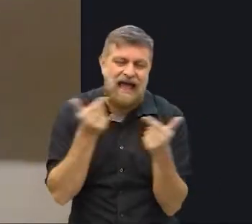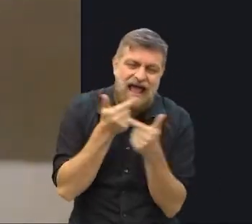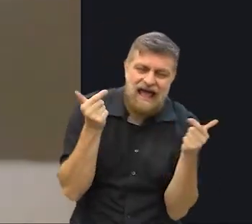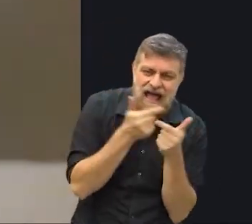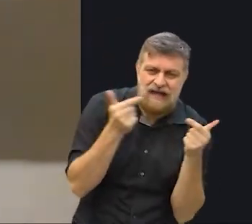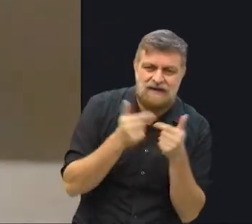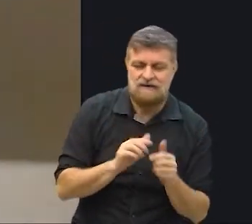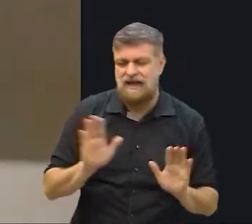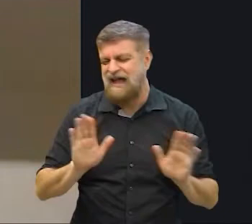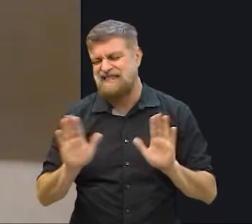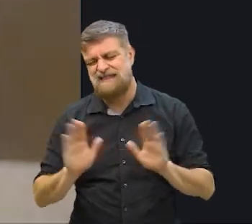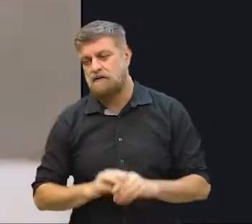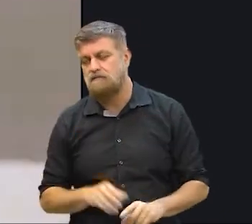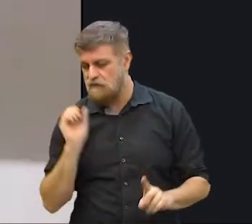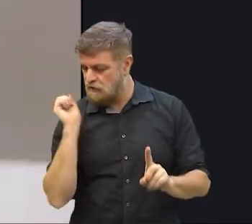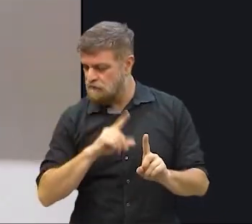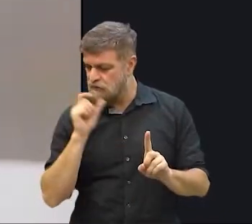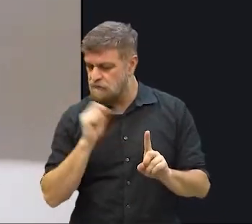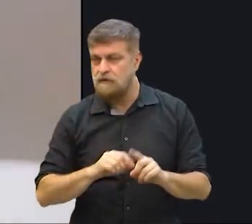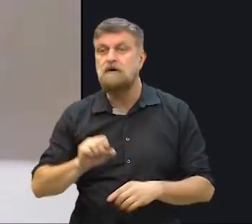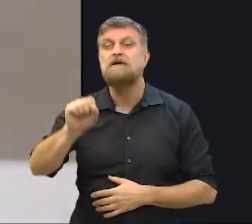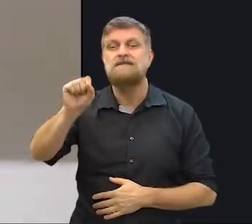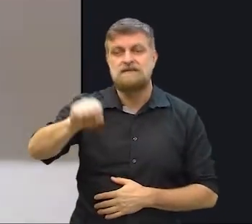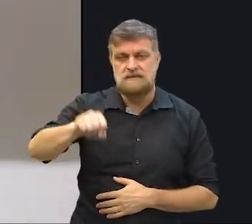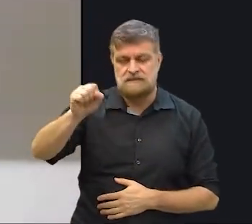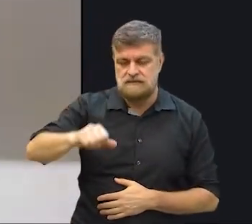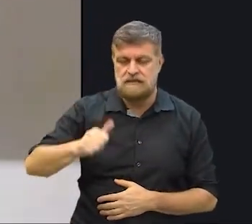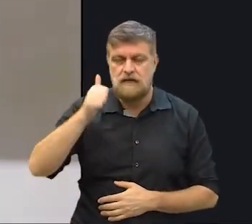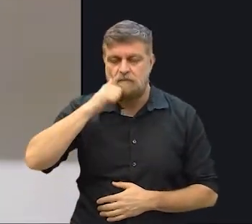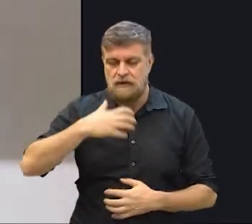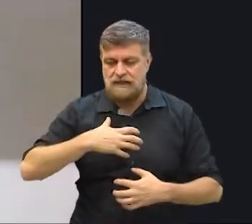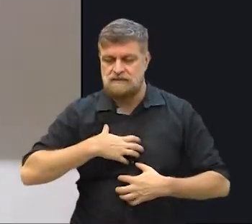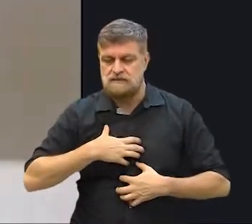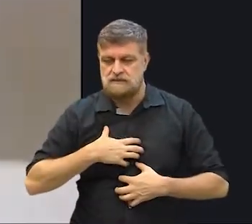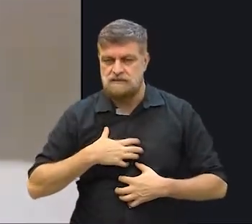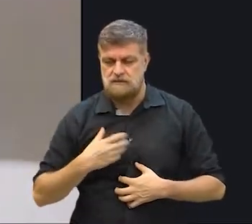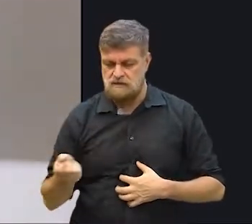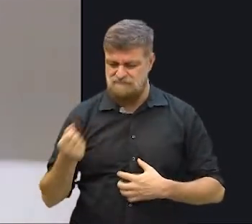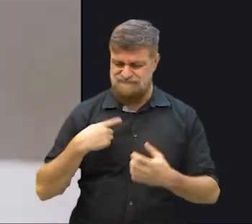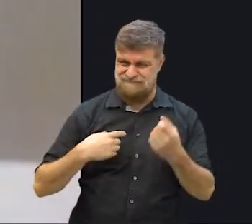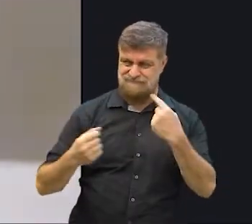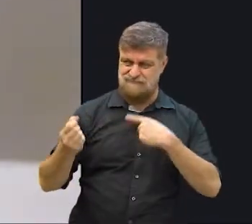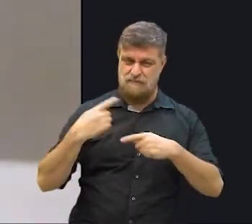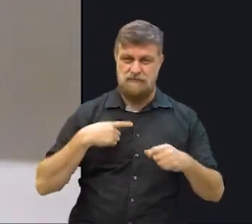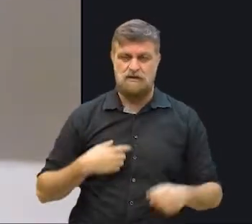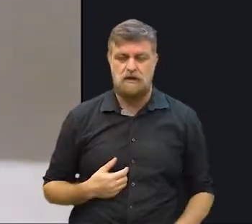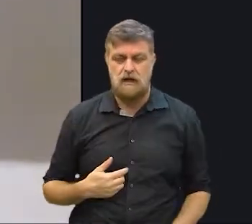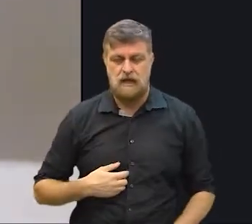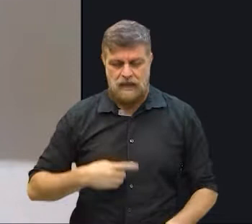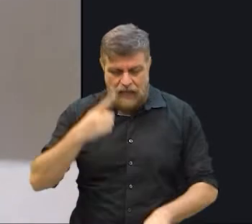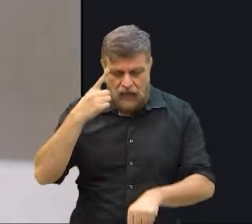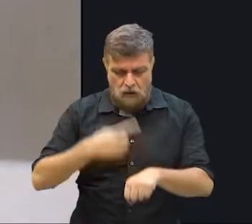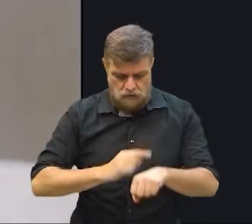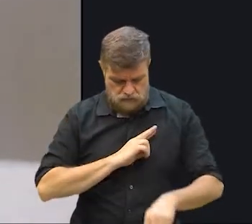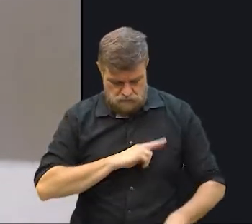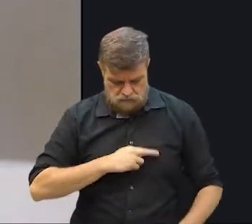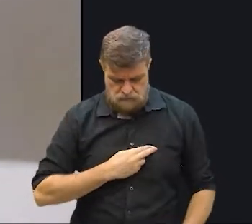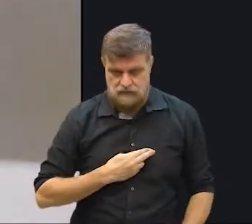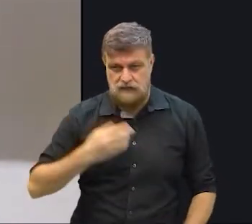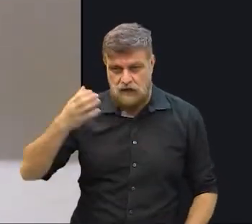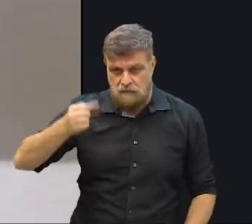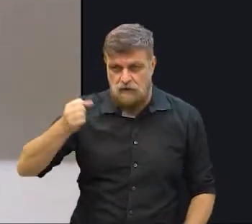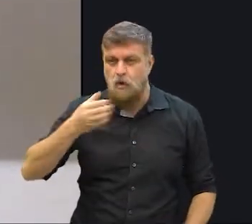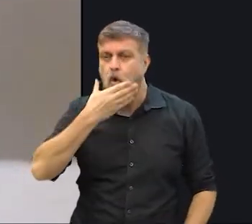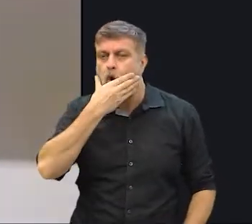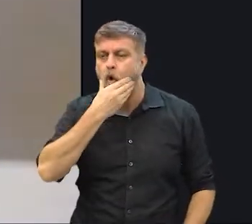normalizado, engraçadinho. Ah, não ofende. Ofende, sim. A campanha do Laço Branco é o lugar e o momento